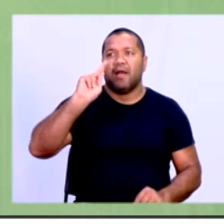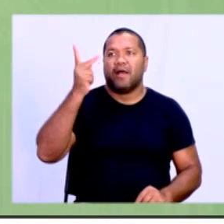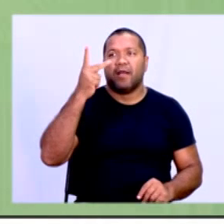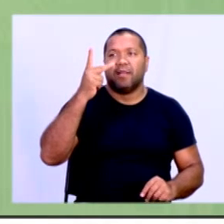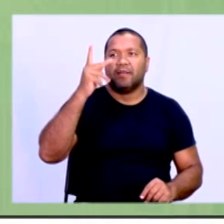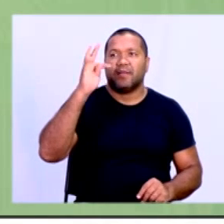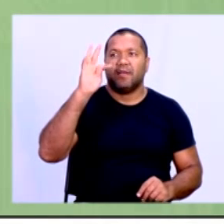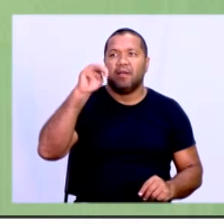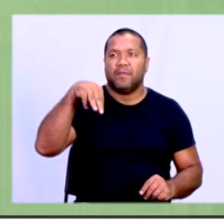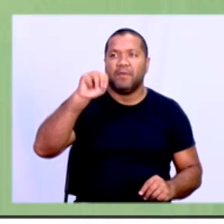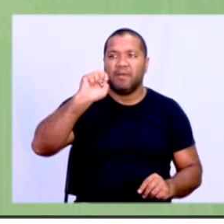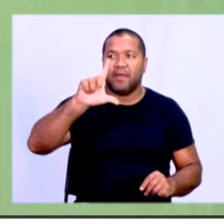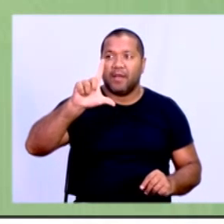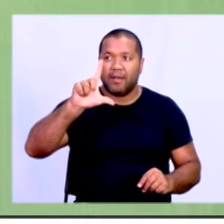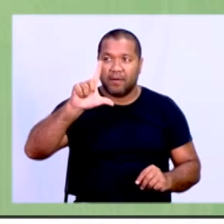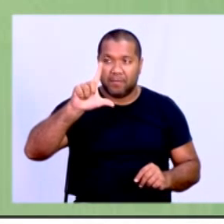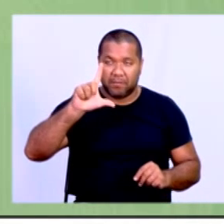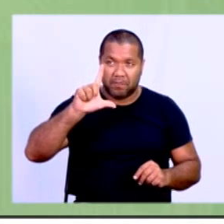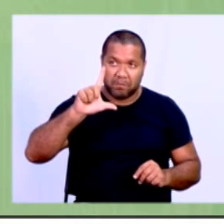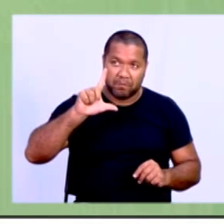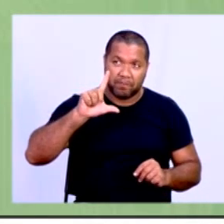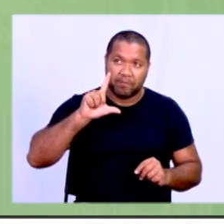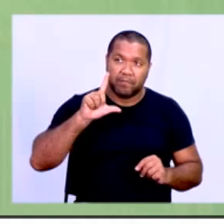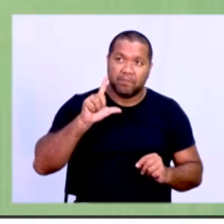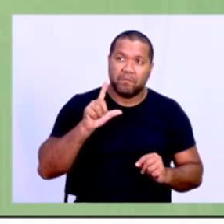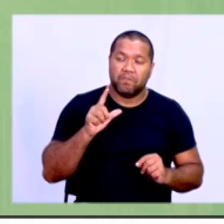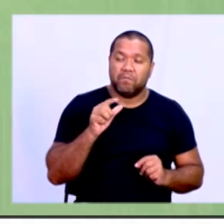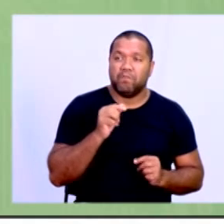HTML, eu com